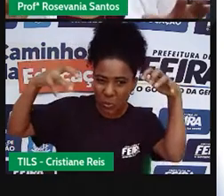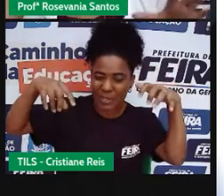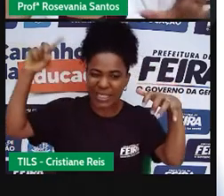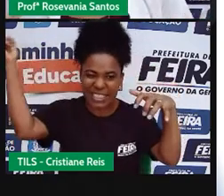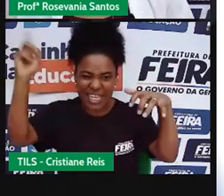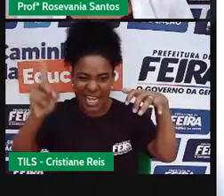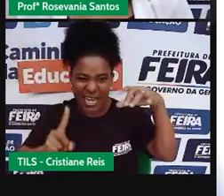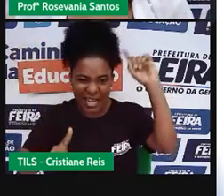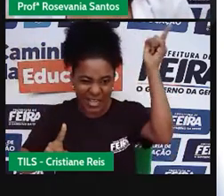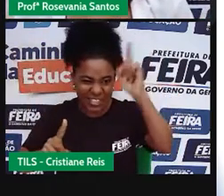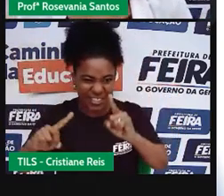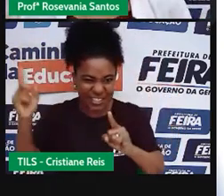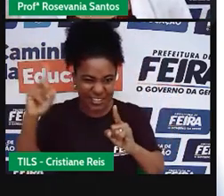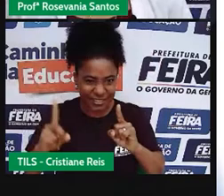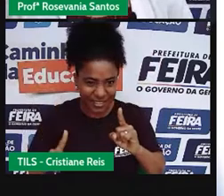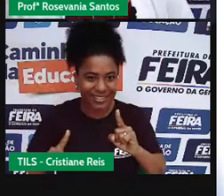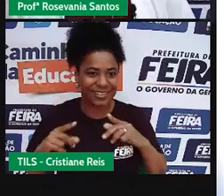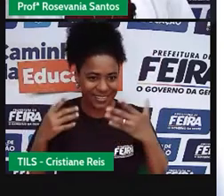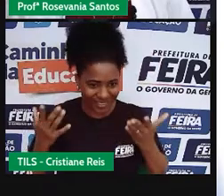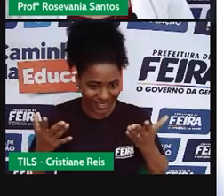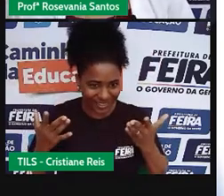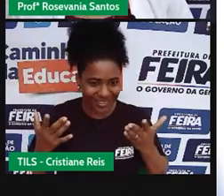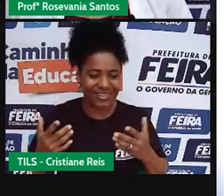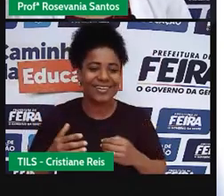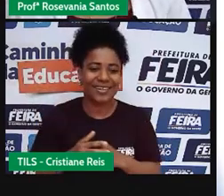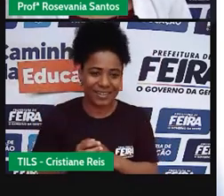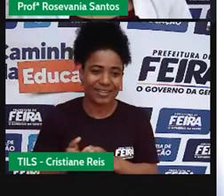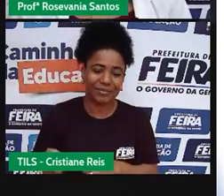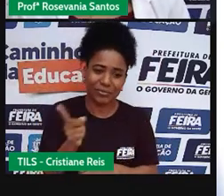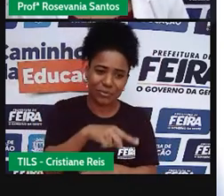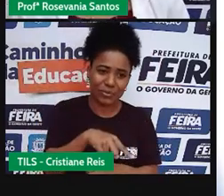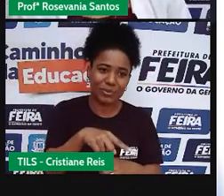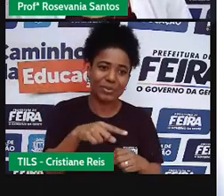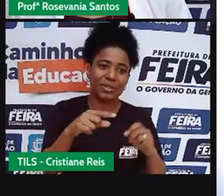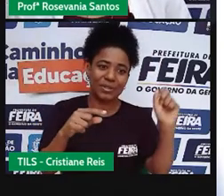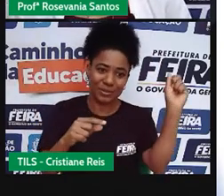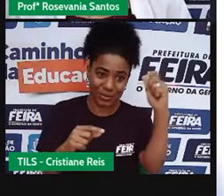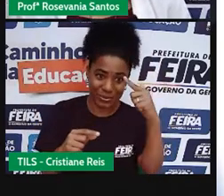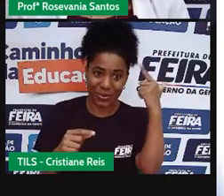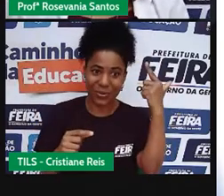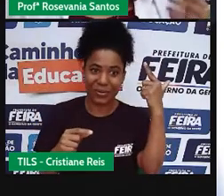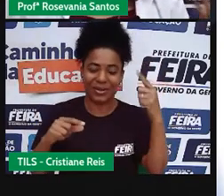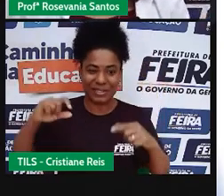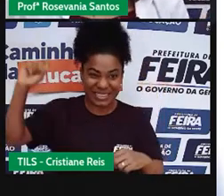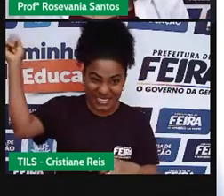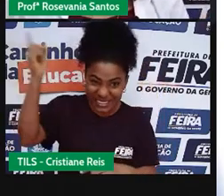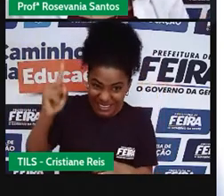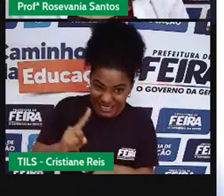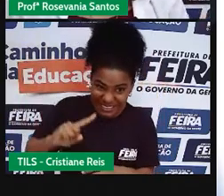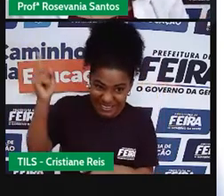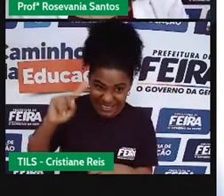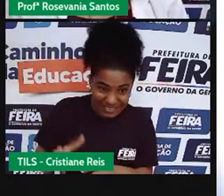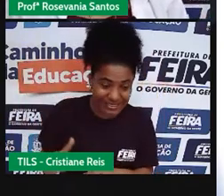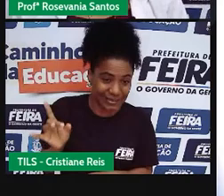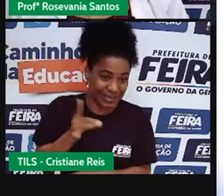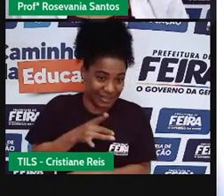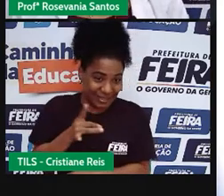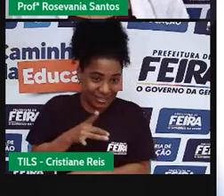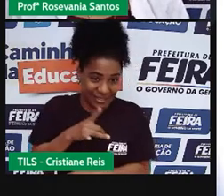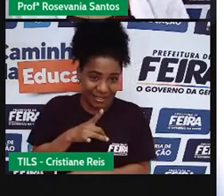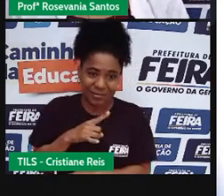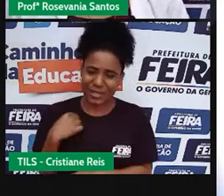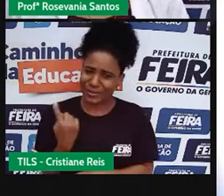fica até às vezes um pouquinho, né, de medinho assim, mas nada que possa, né, se preocupar muito se você tomar as